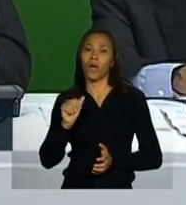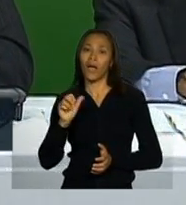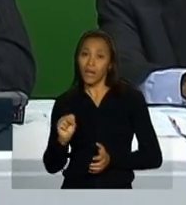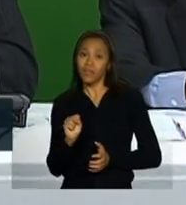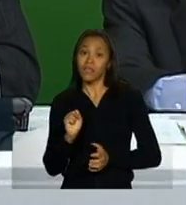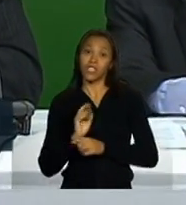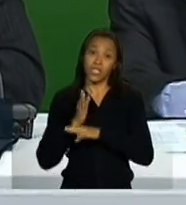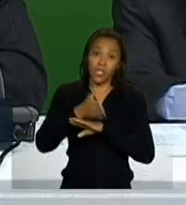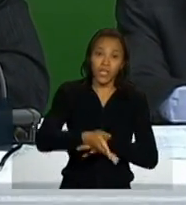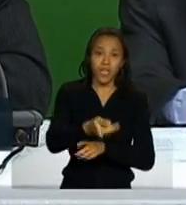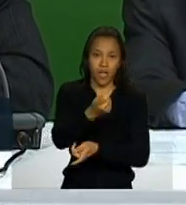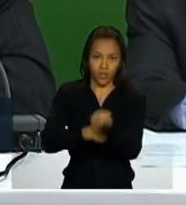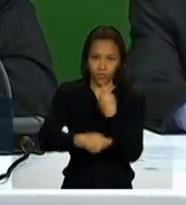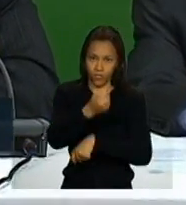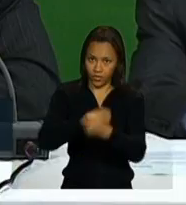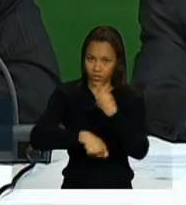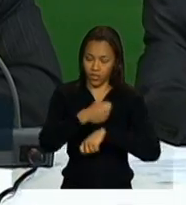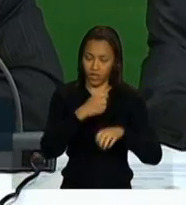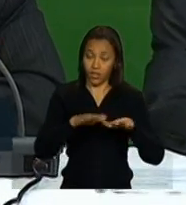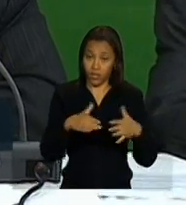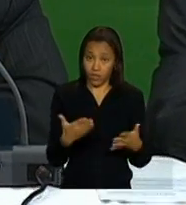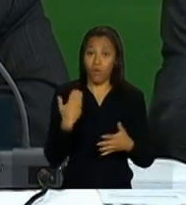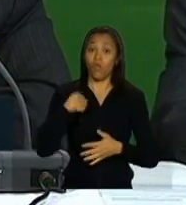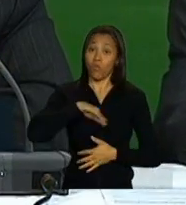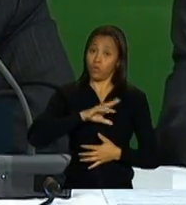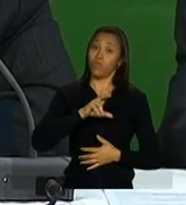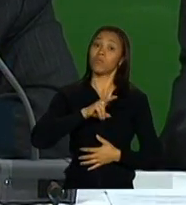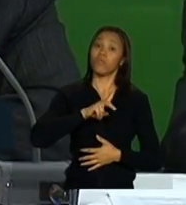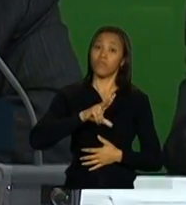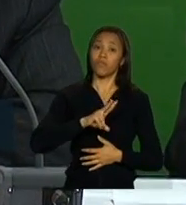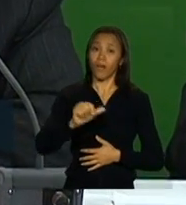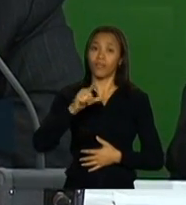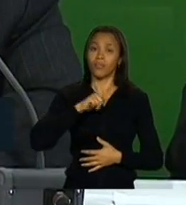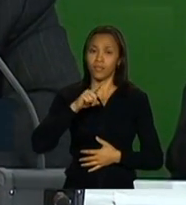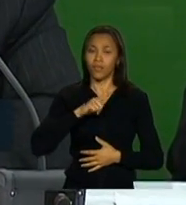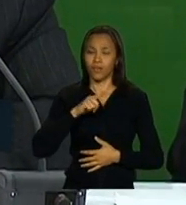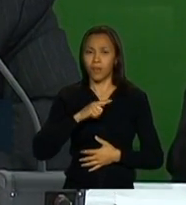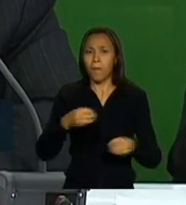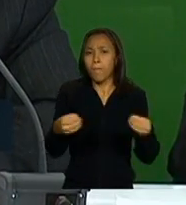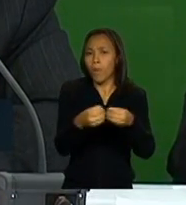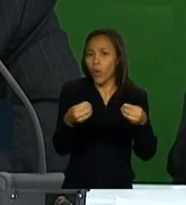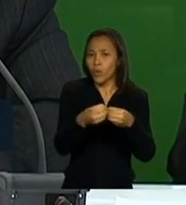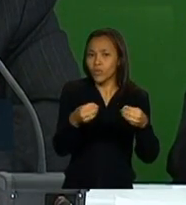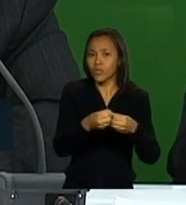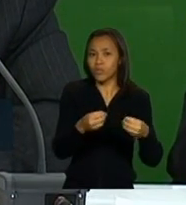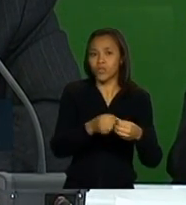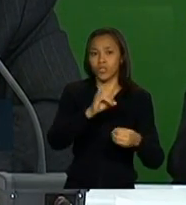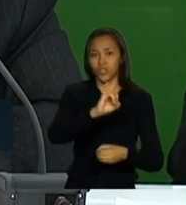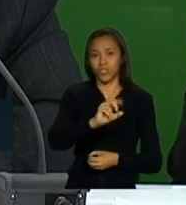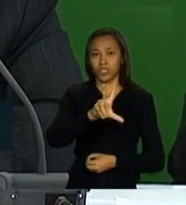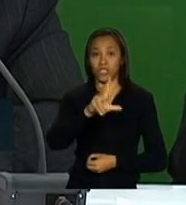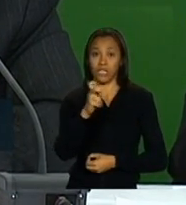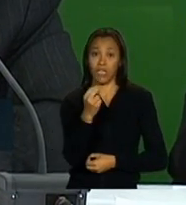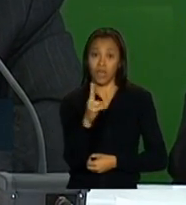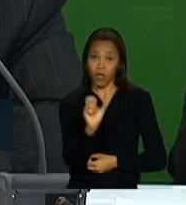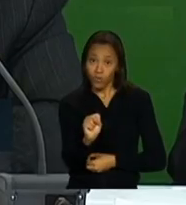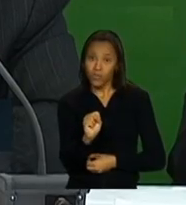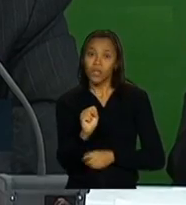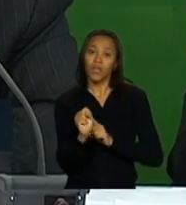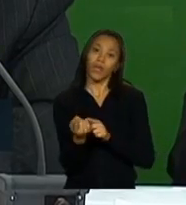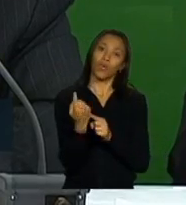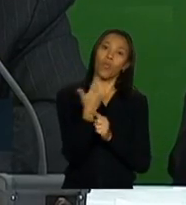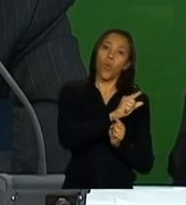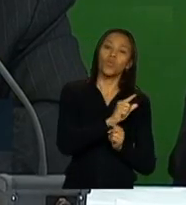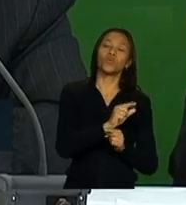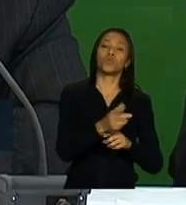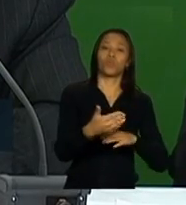E como nós vamos ter um porto proximamente, lá nas proximidades de Ilhéus, o Porto Sul, é preferível